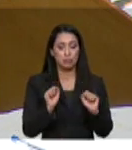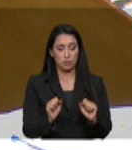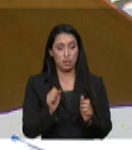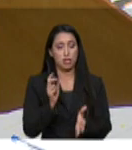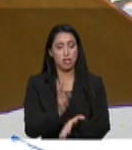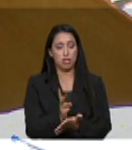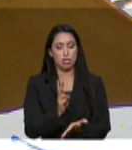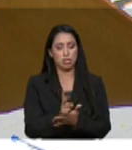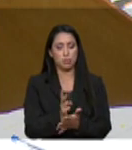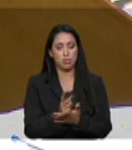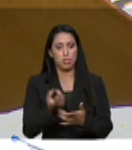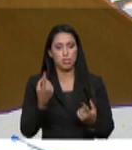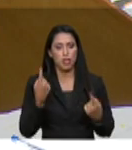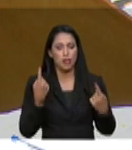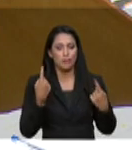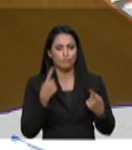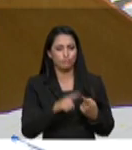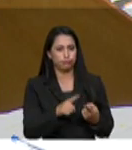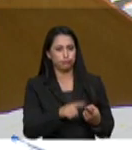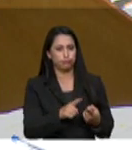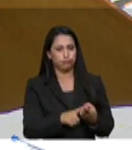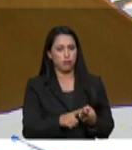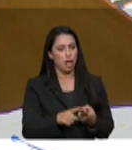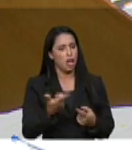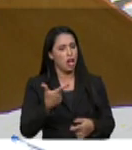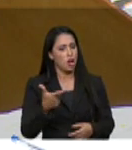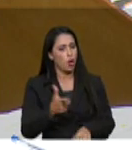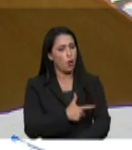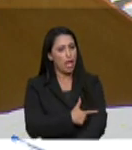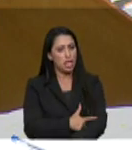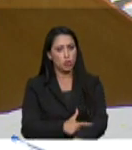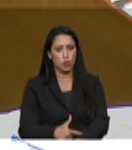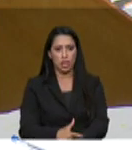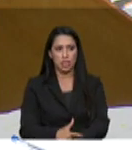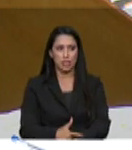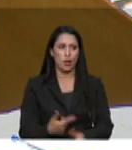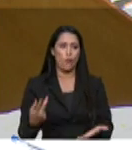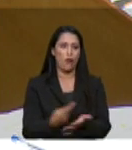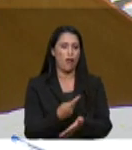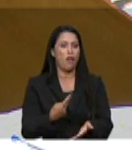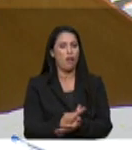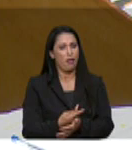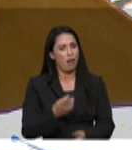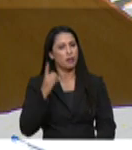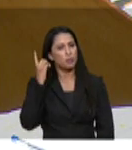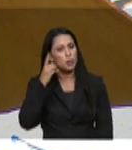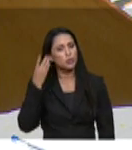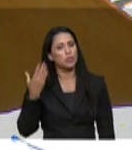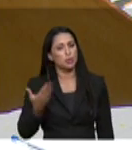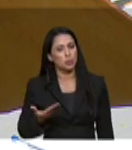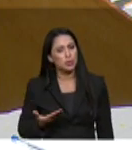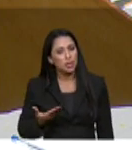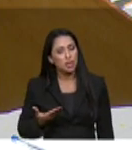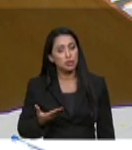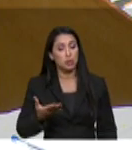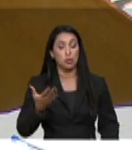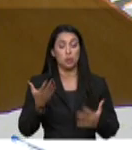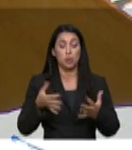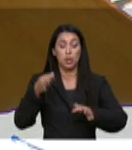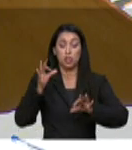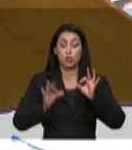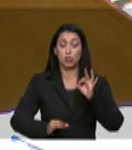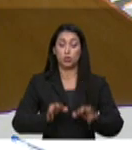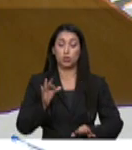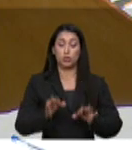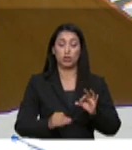possa considerar a ofensiva mal educada e de todo inapropriada para um parlamentar e com a justificativa